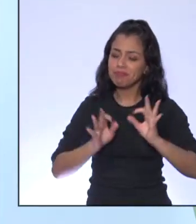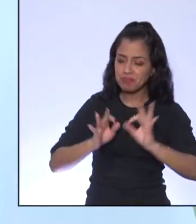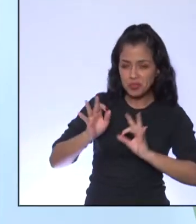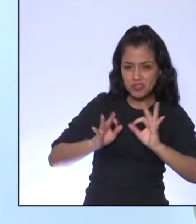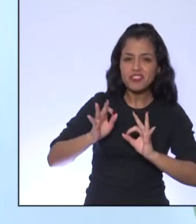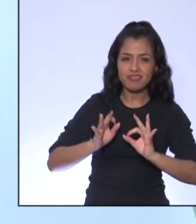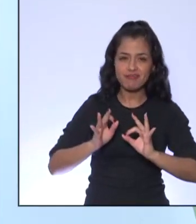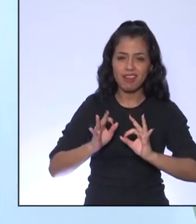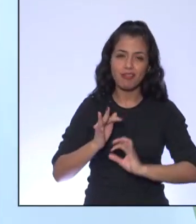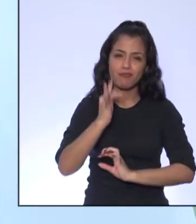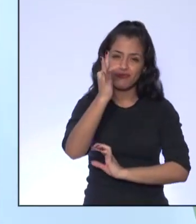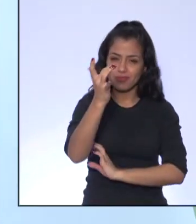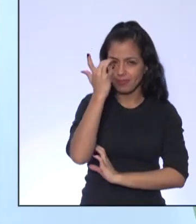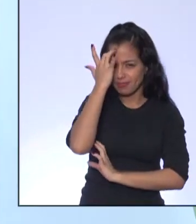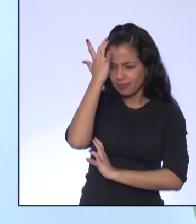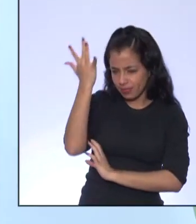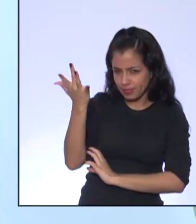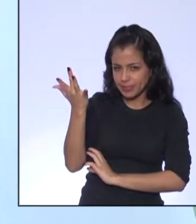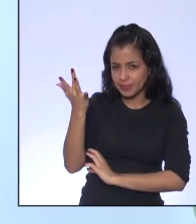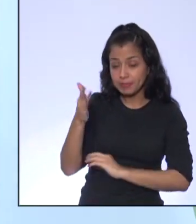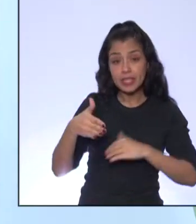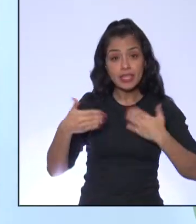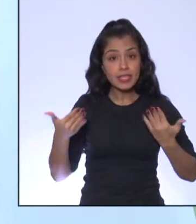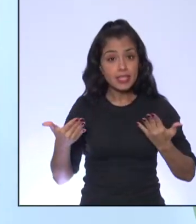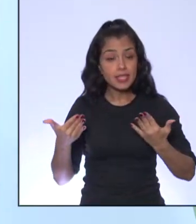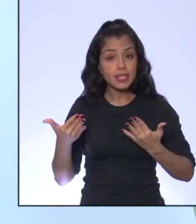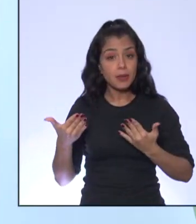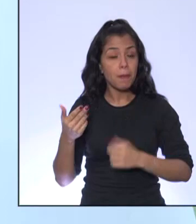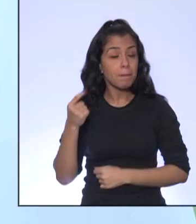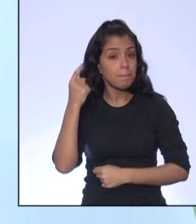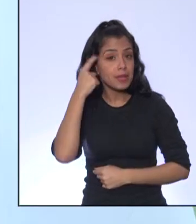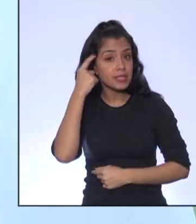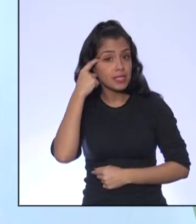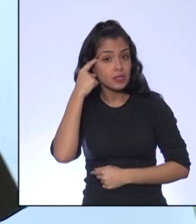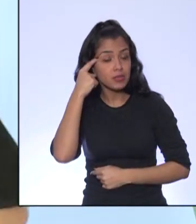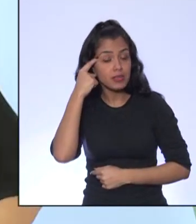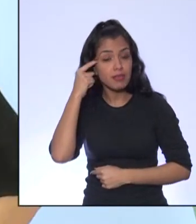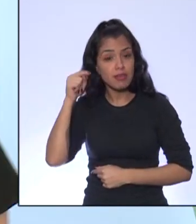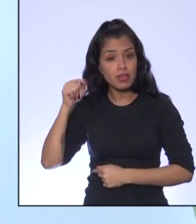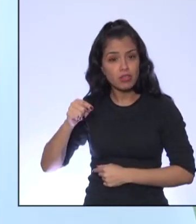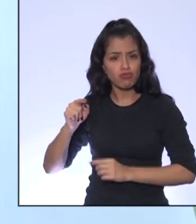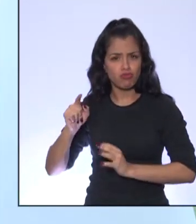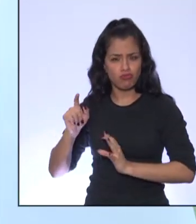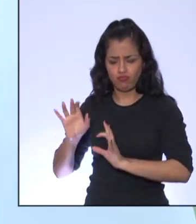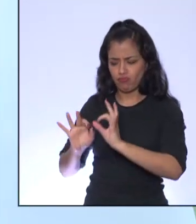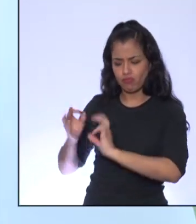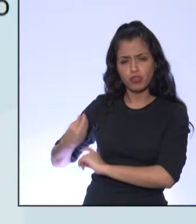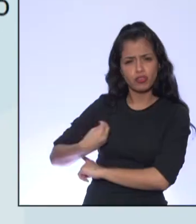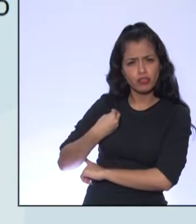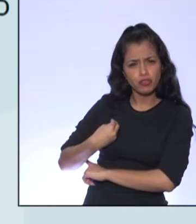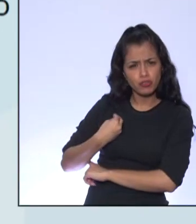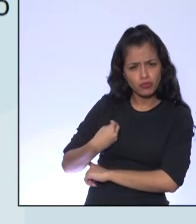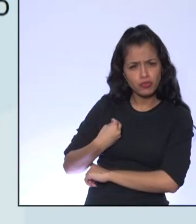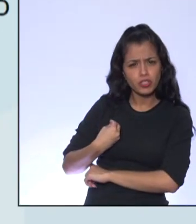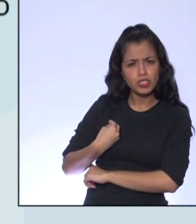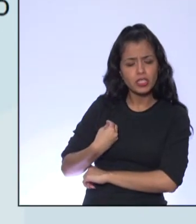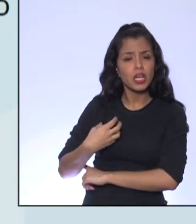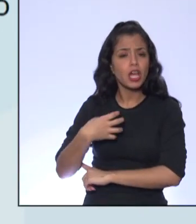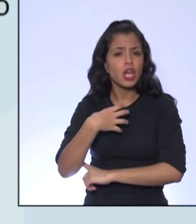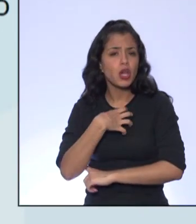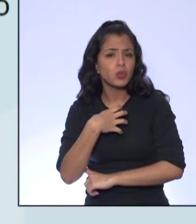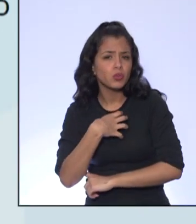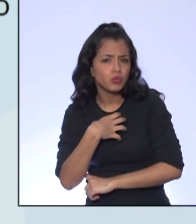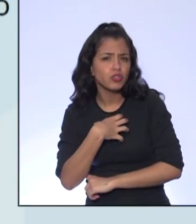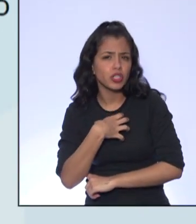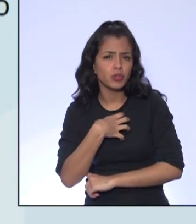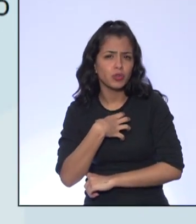Então, pensando nisso, componente de vida é uma estratégia utilizada na escola a fim de promover a formação integral dos estudantes,